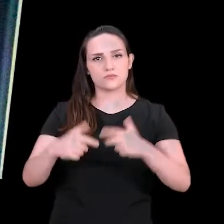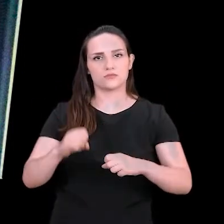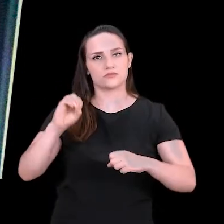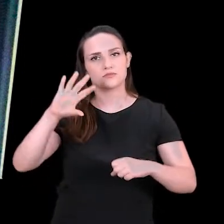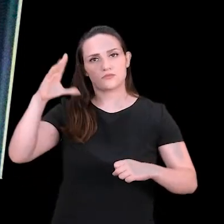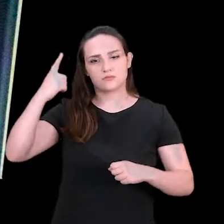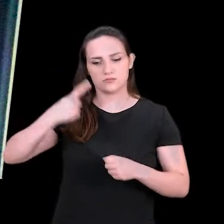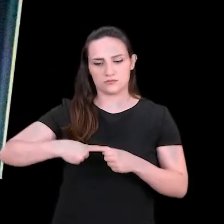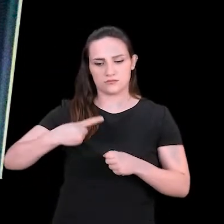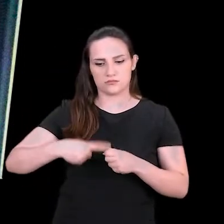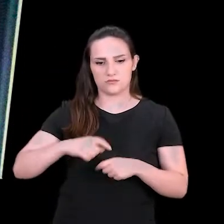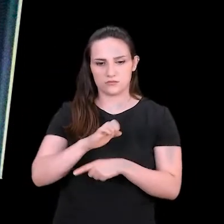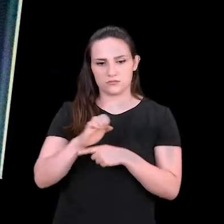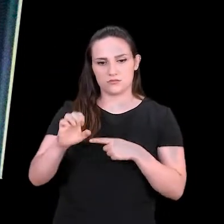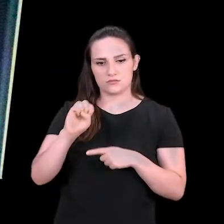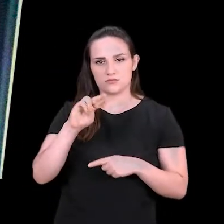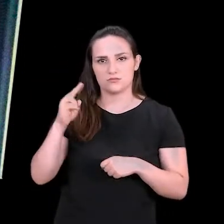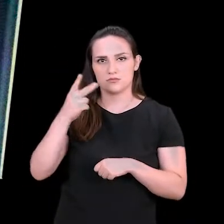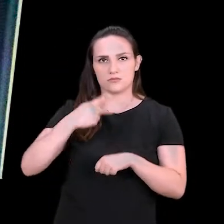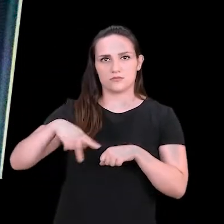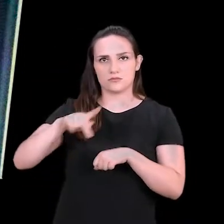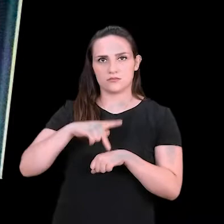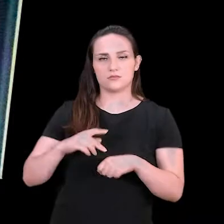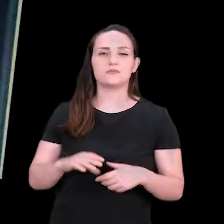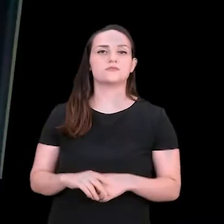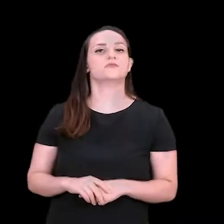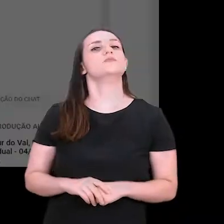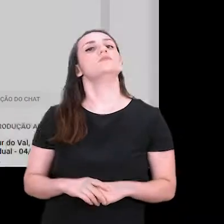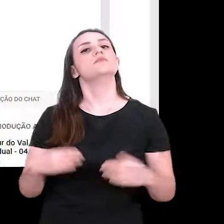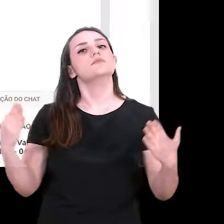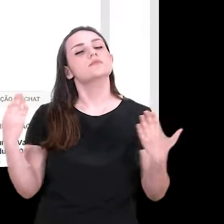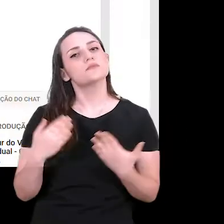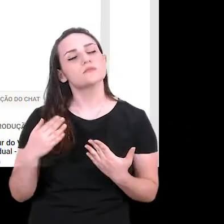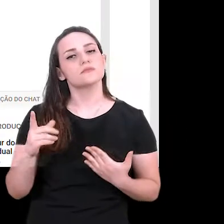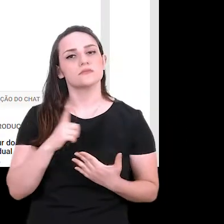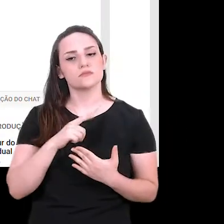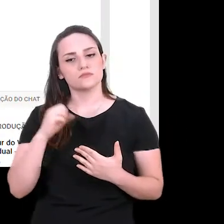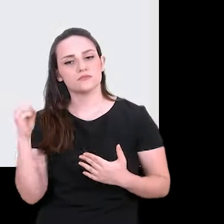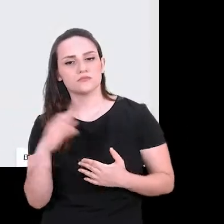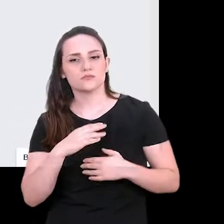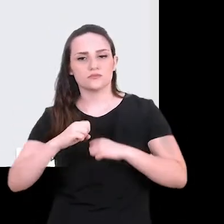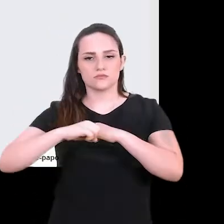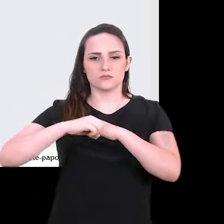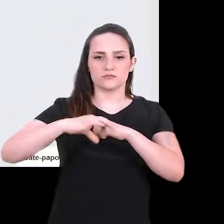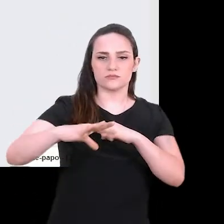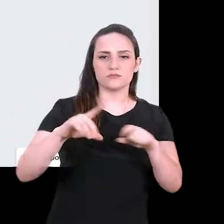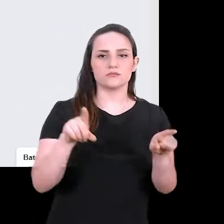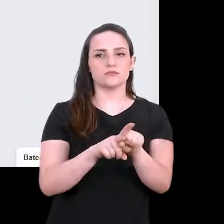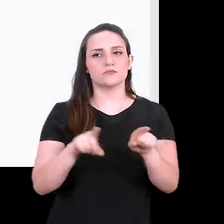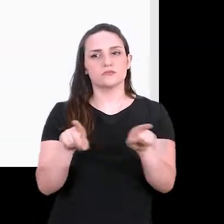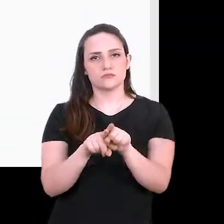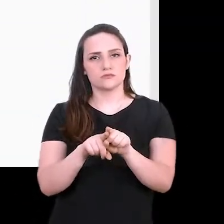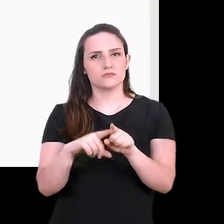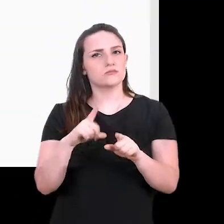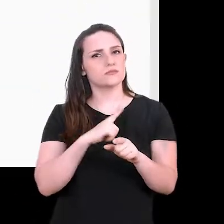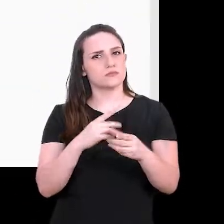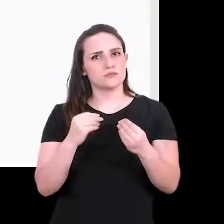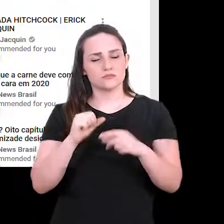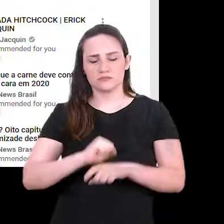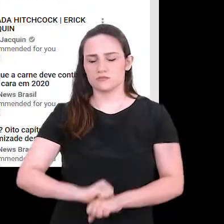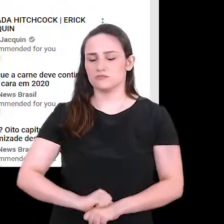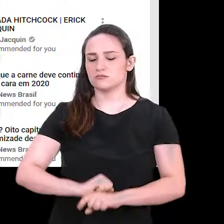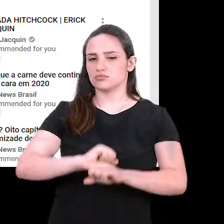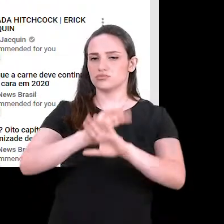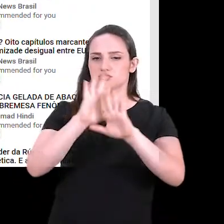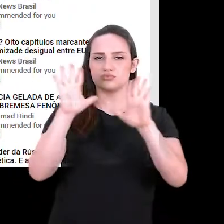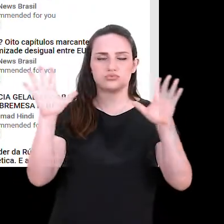as informações do que acontece em sua cidade, estado ou país. Com a emergência de novas mídias e de formatos multiplataforma, ou seja,